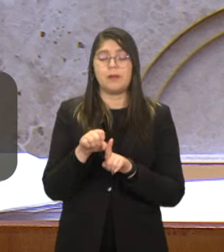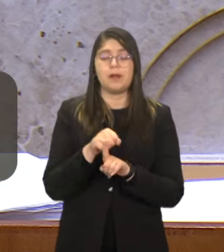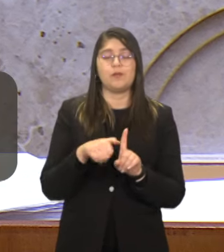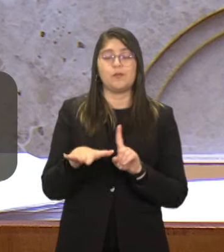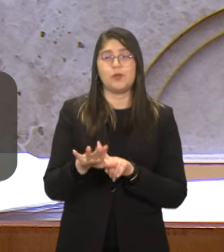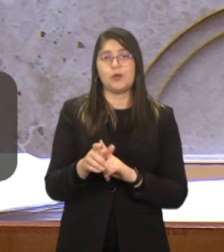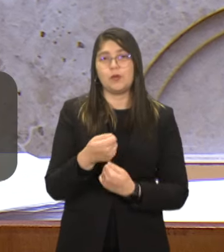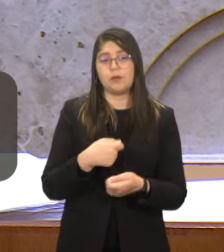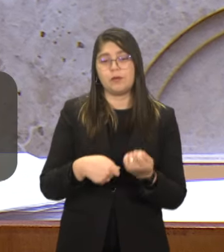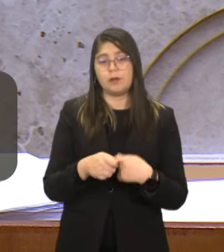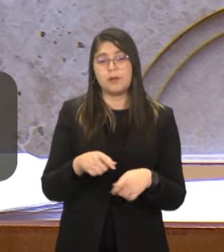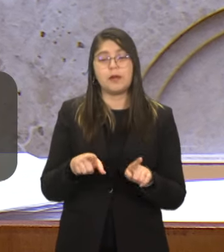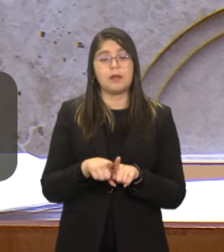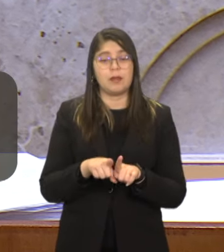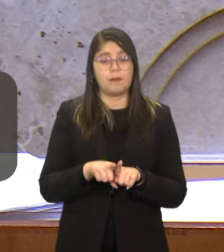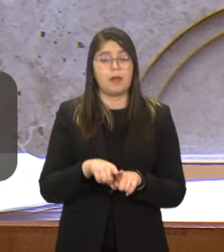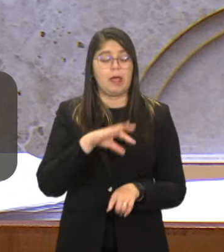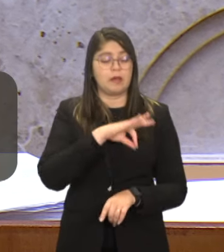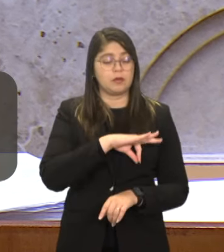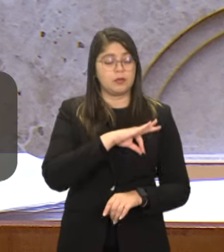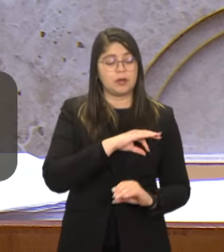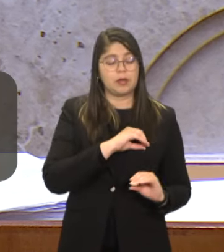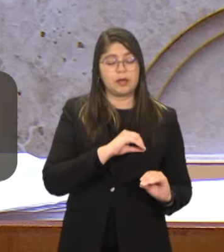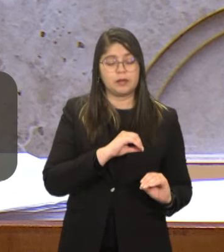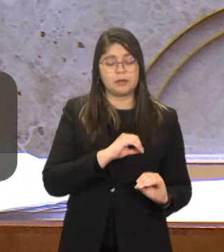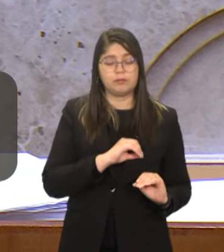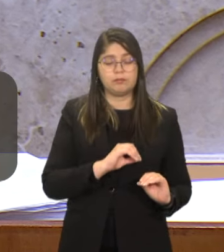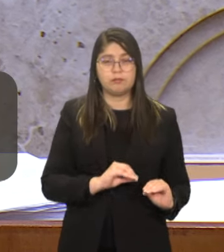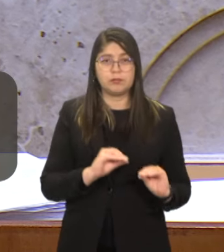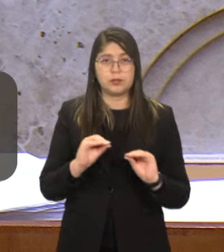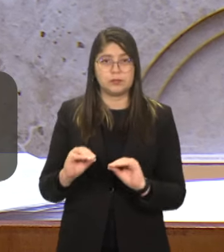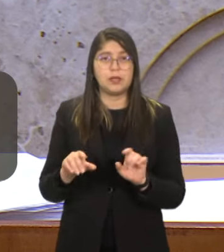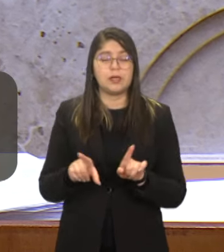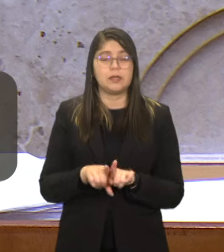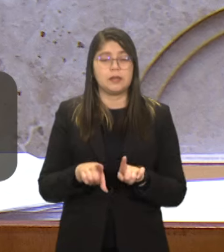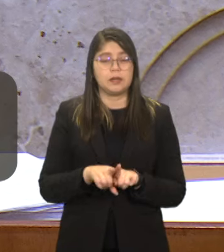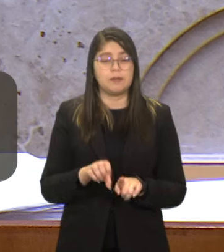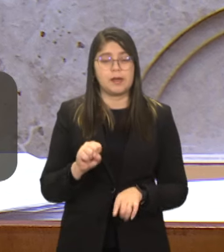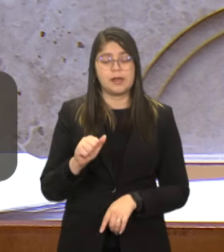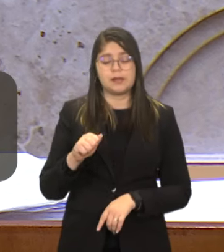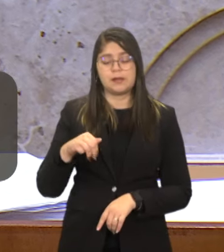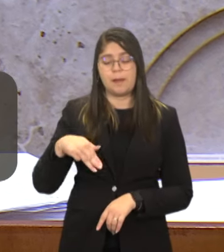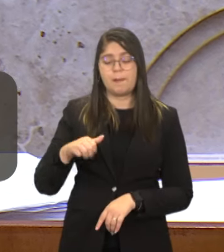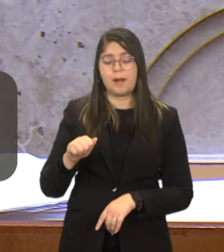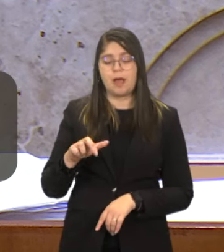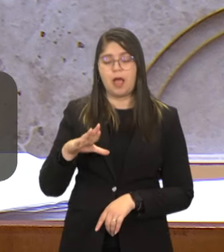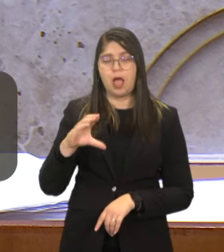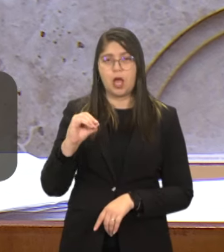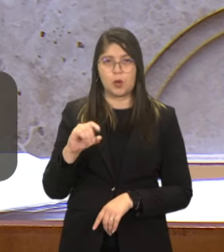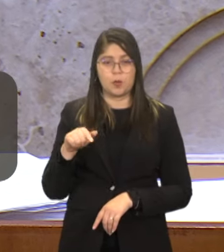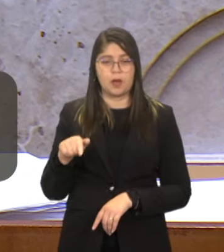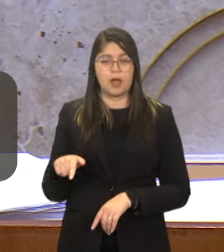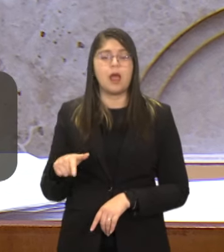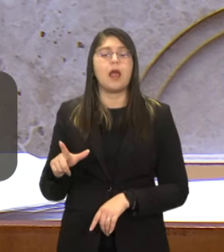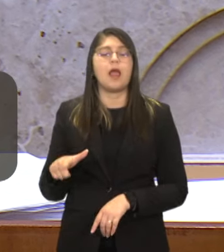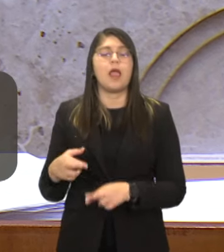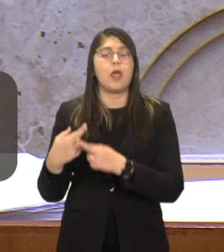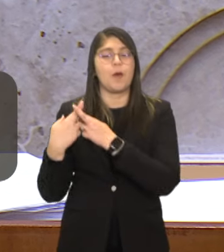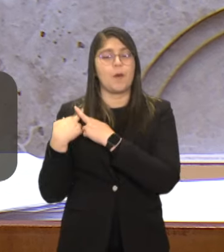de transferência de renda, e 32 bilhões serão direcionados pela Samarco para a execução de obrigações de